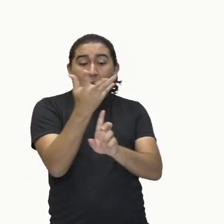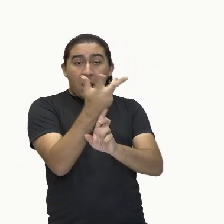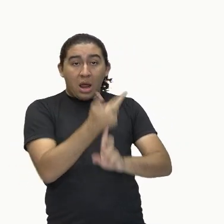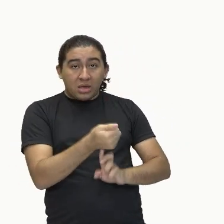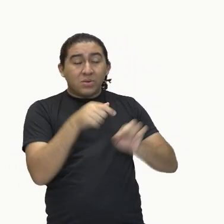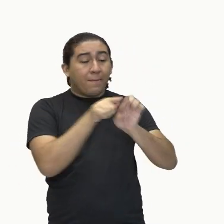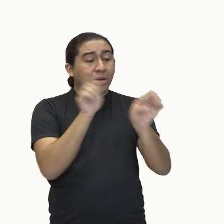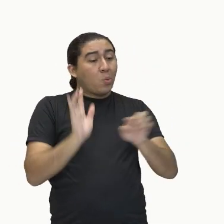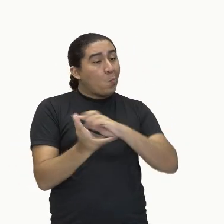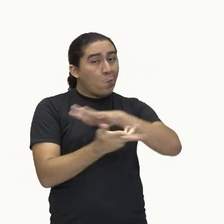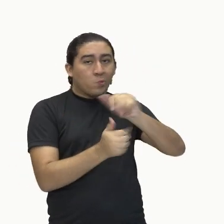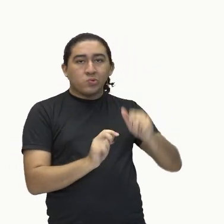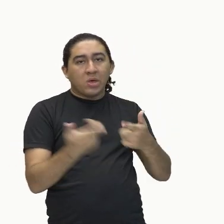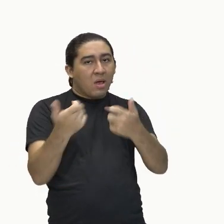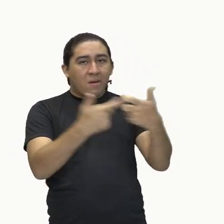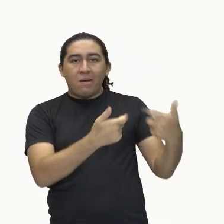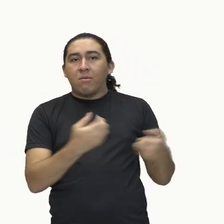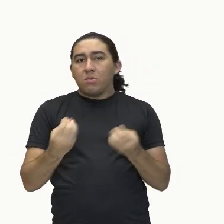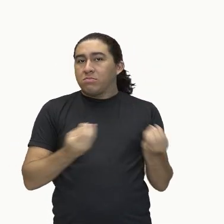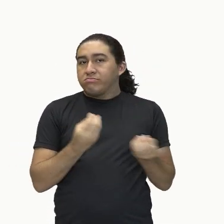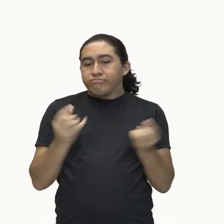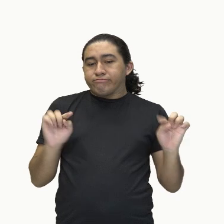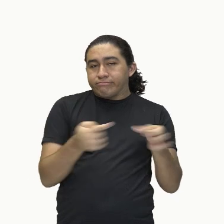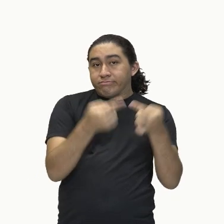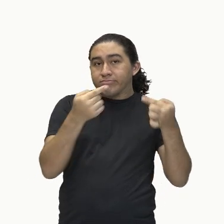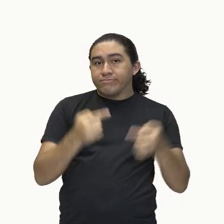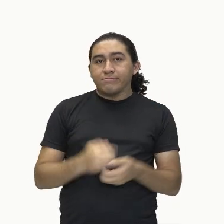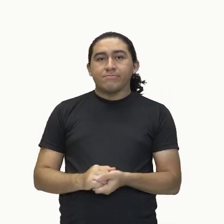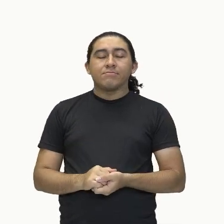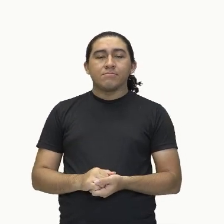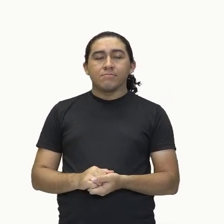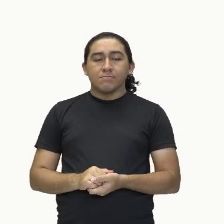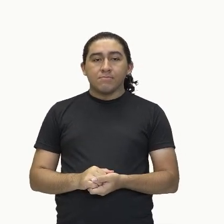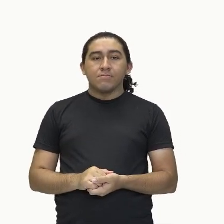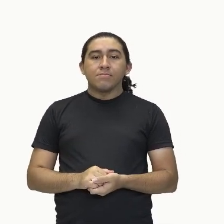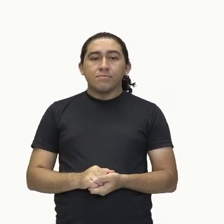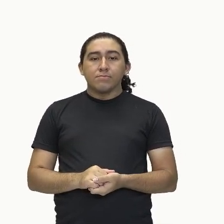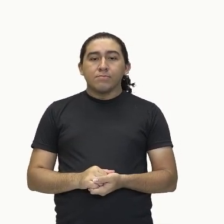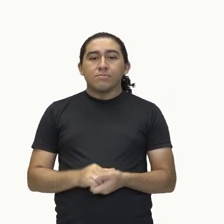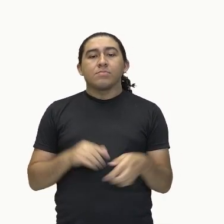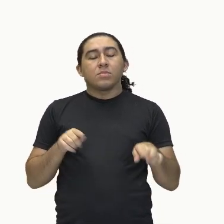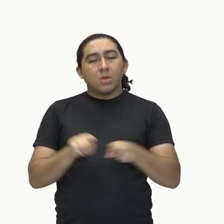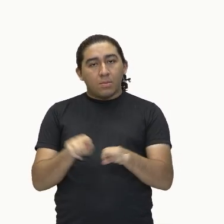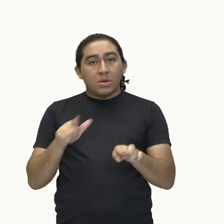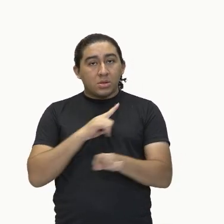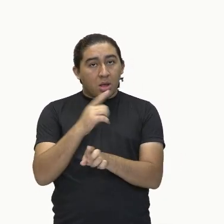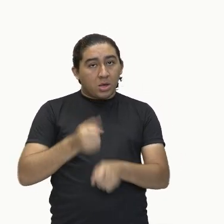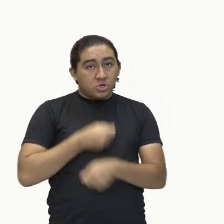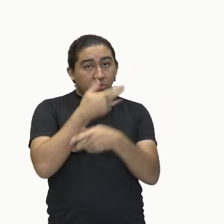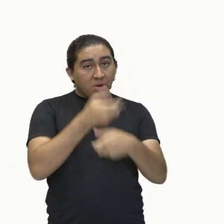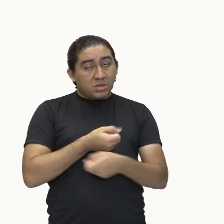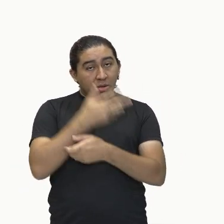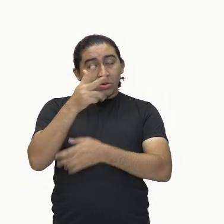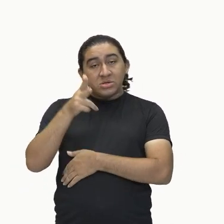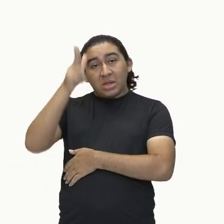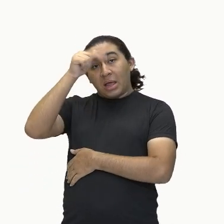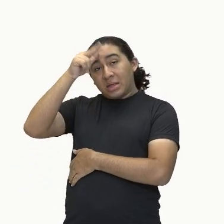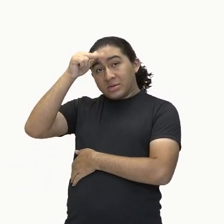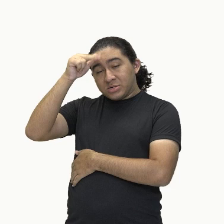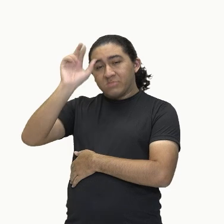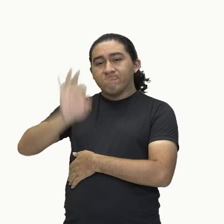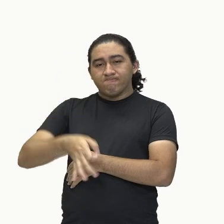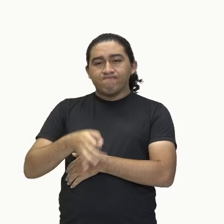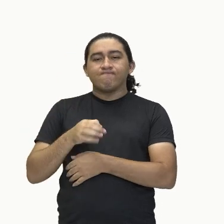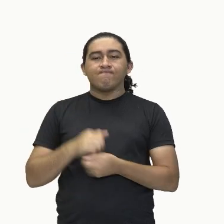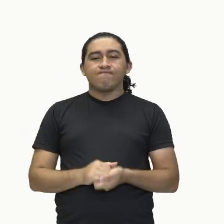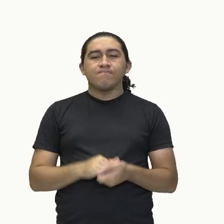período. Ok? E claro, nós vamos ter manifestações dadaístas nas obras, certo? E uma que